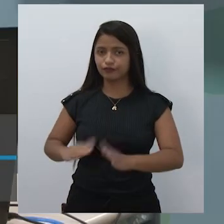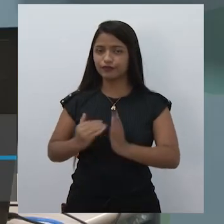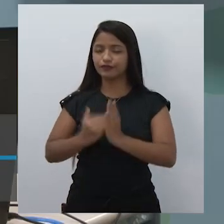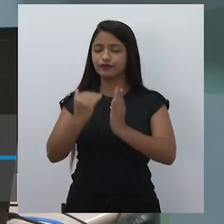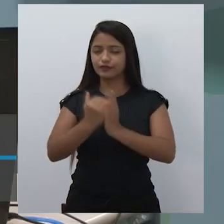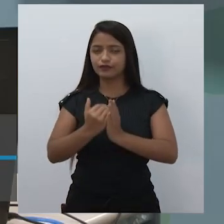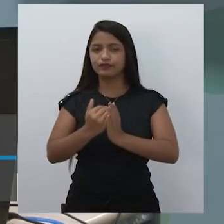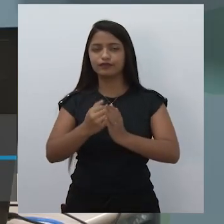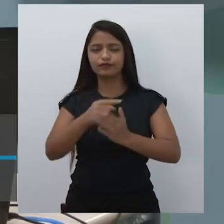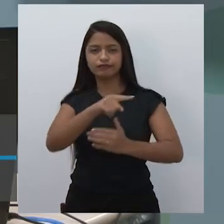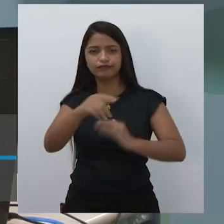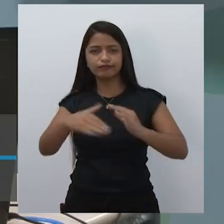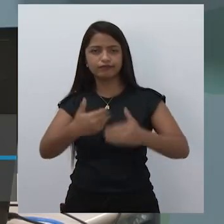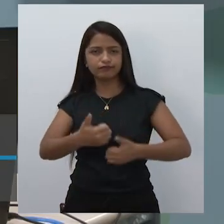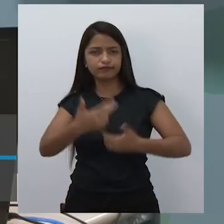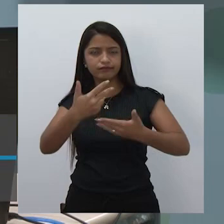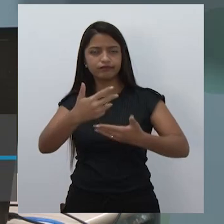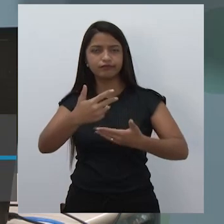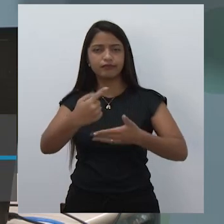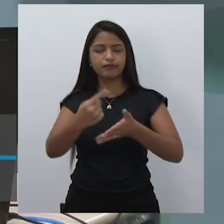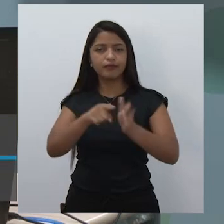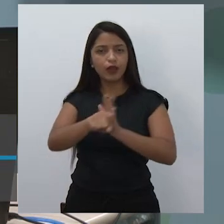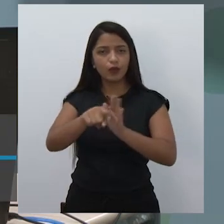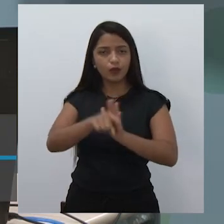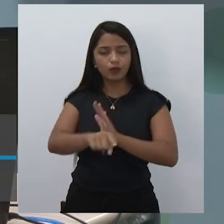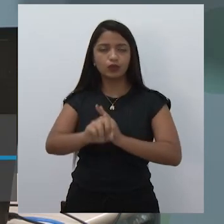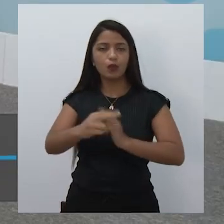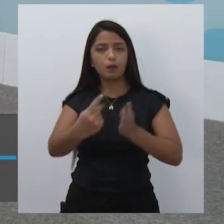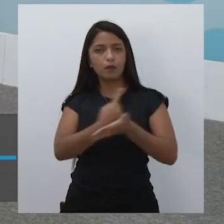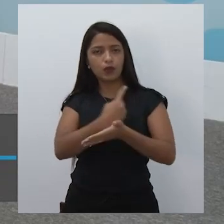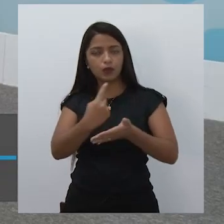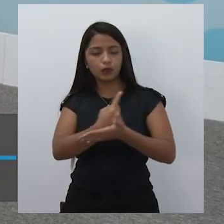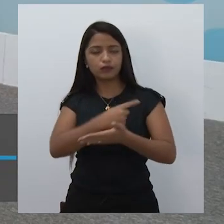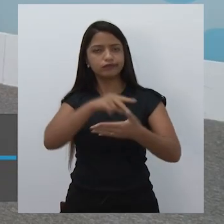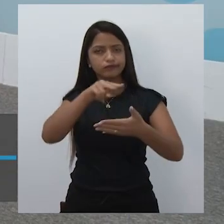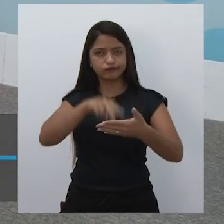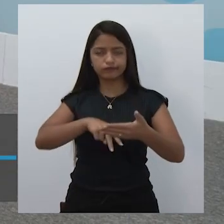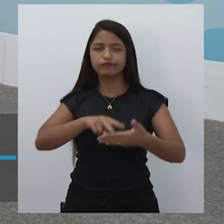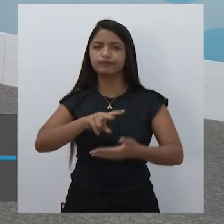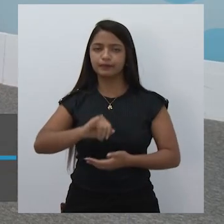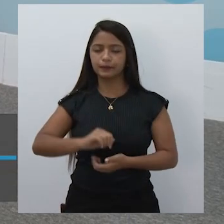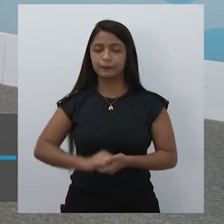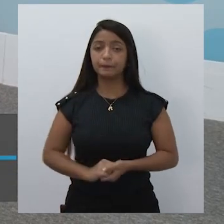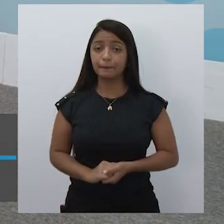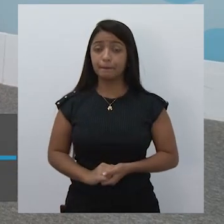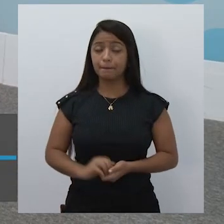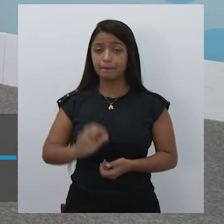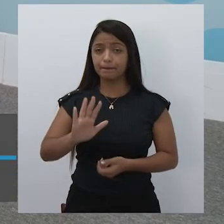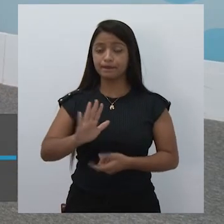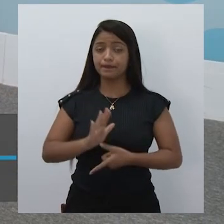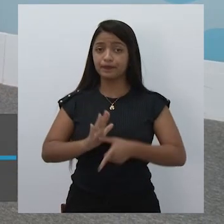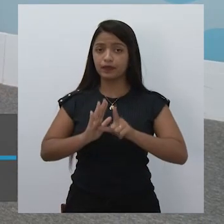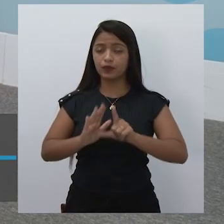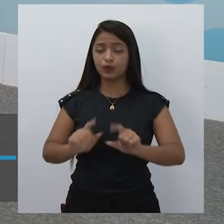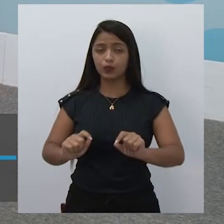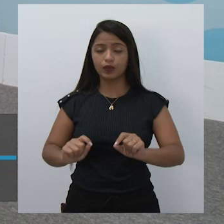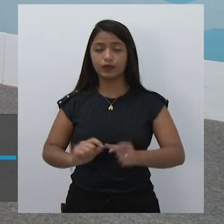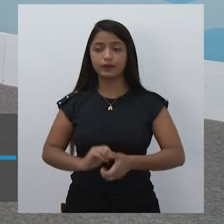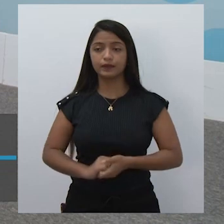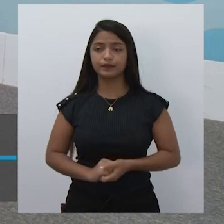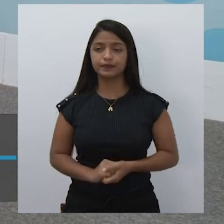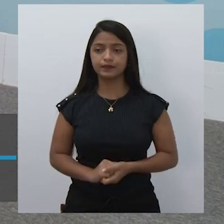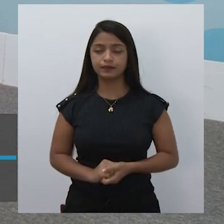no chat, as perguntas que vocês trazem aqui. Antes de tudo, o pessoal respondeu